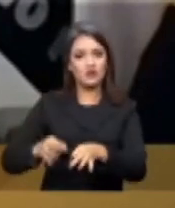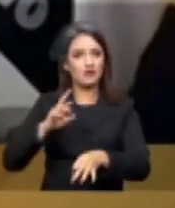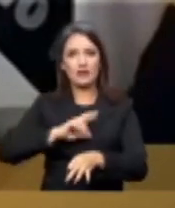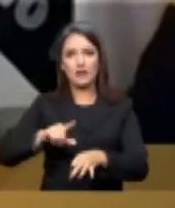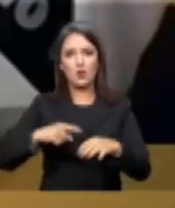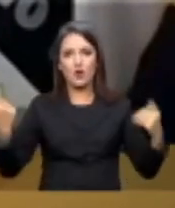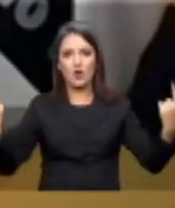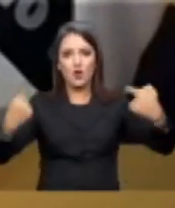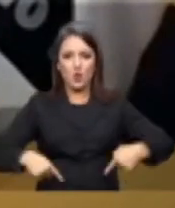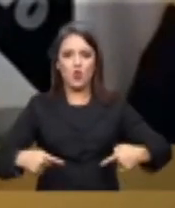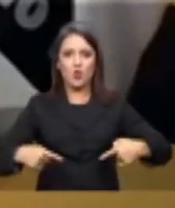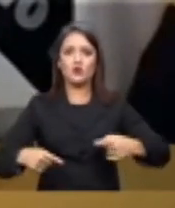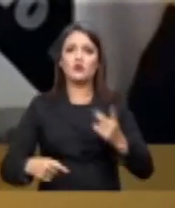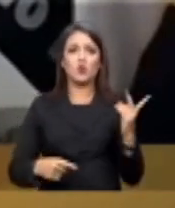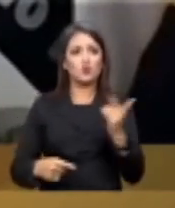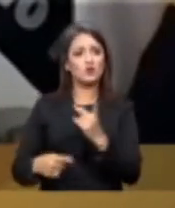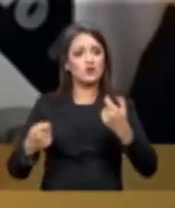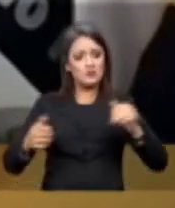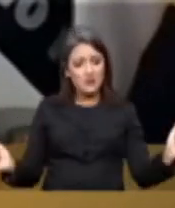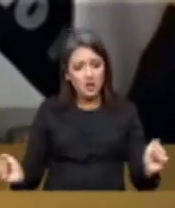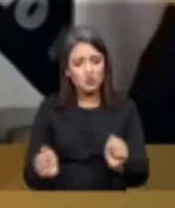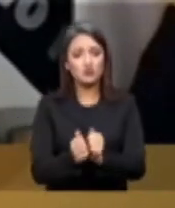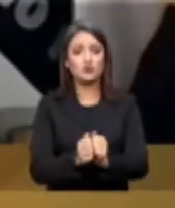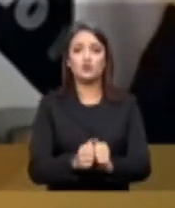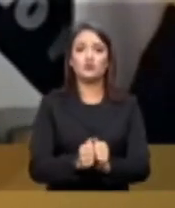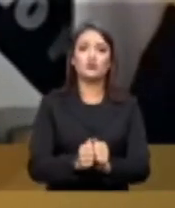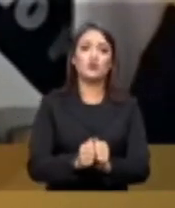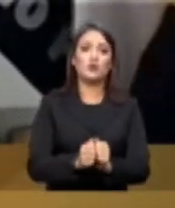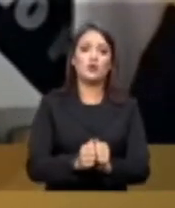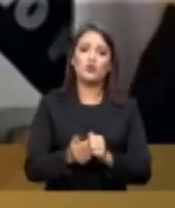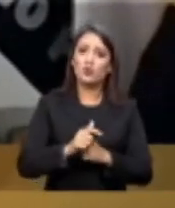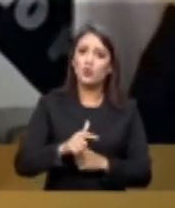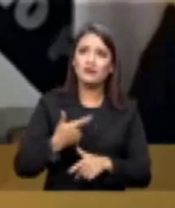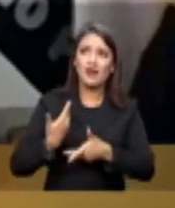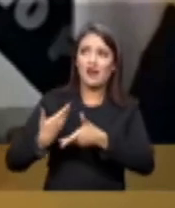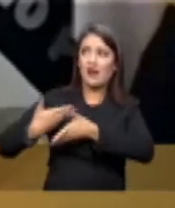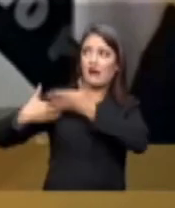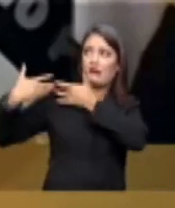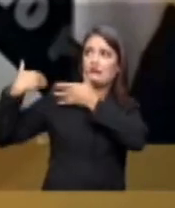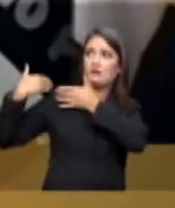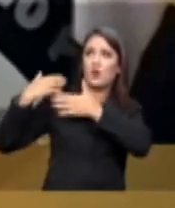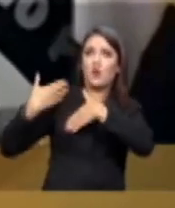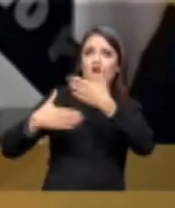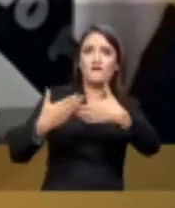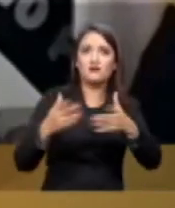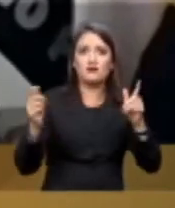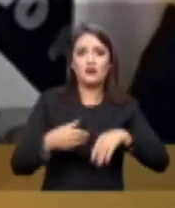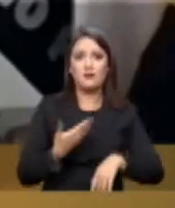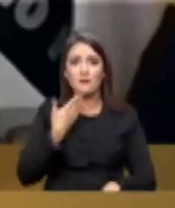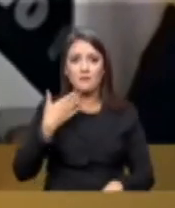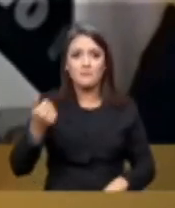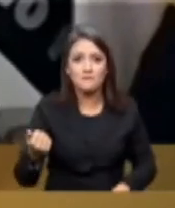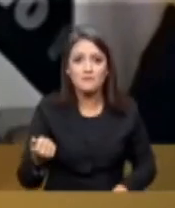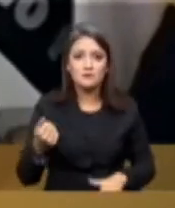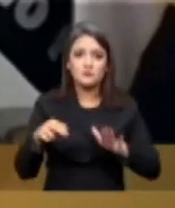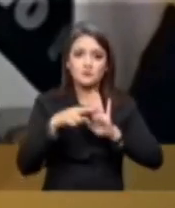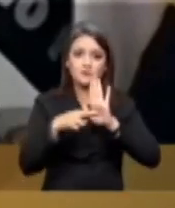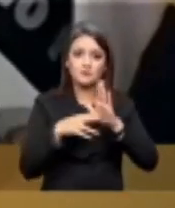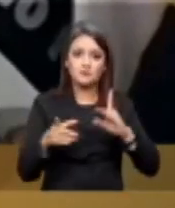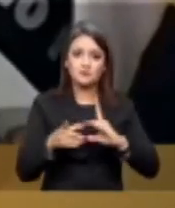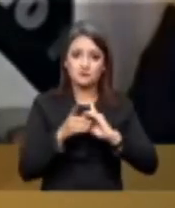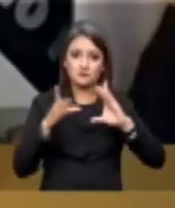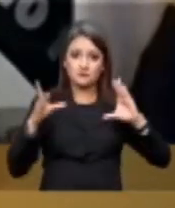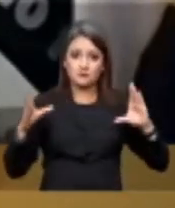pé ou cai sozinho. Não há avanços ou retrocessos que aprimorem ou desalinhem o regime democrático, que não impliquem o